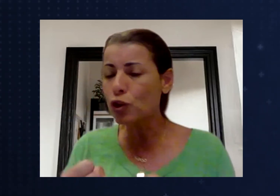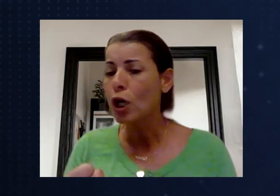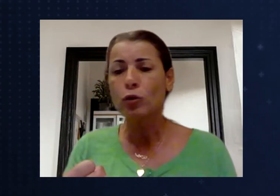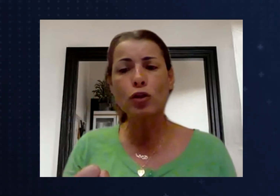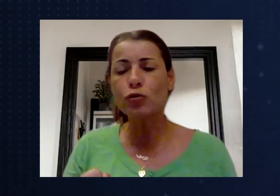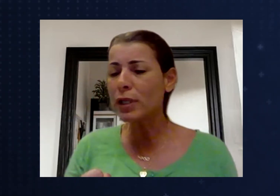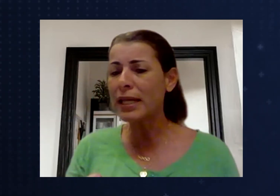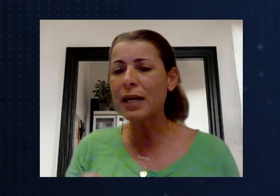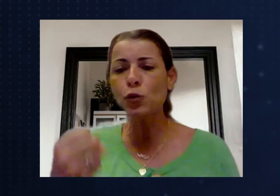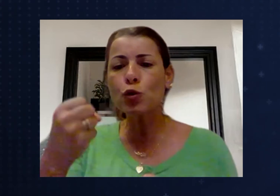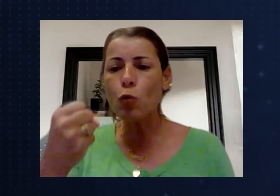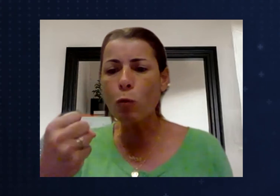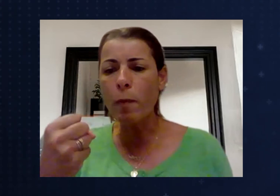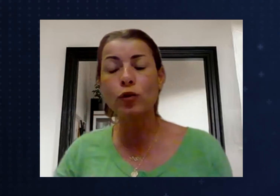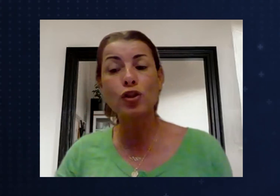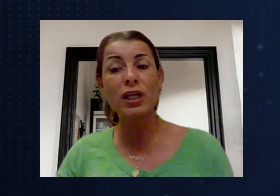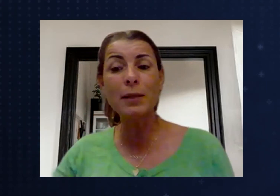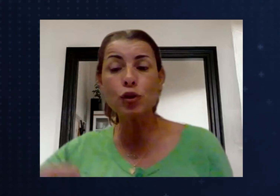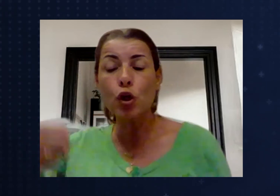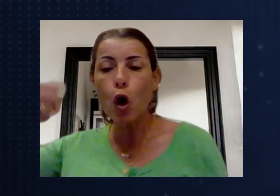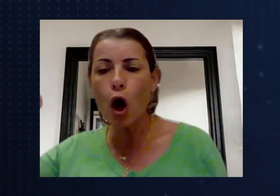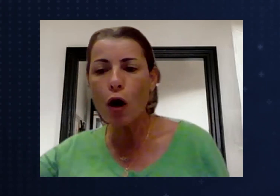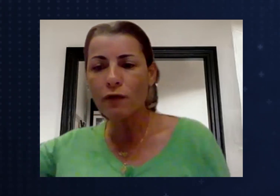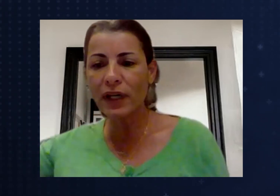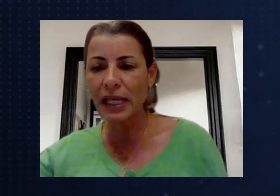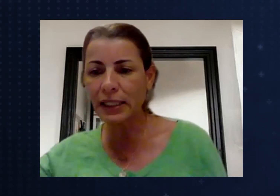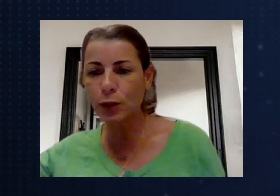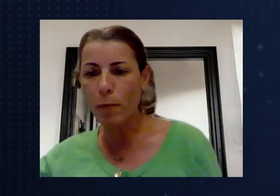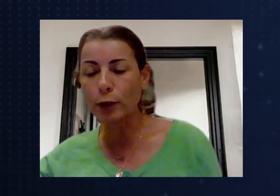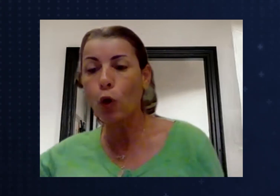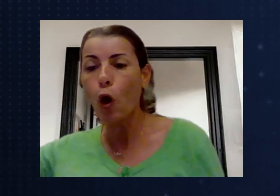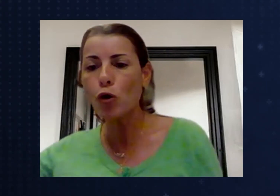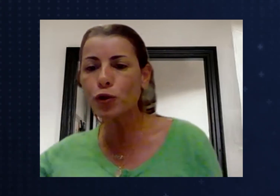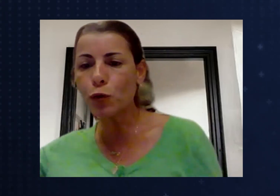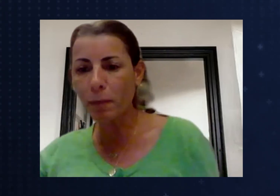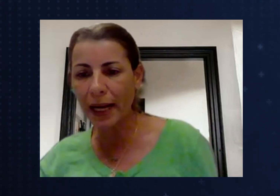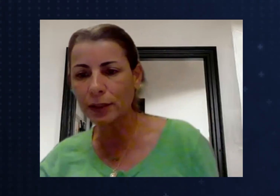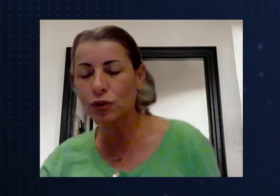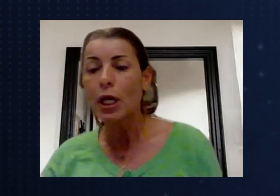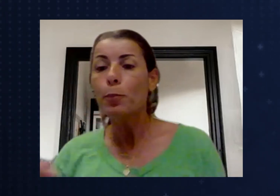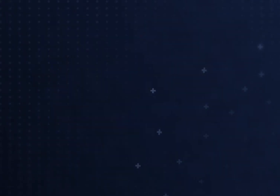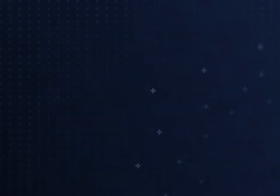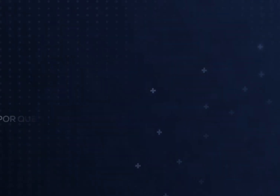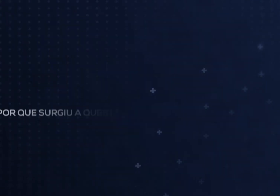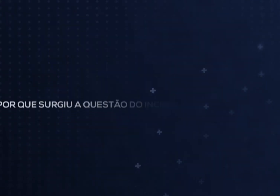os envolvidos. Nós não queremos um culpado, nós queremos o verdadeiro culpado, os